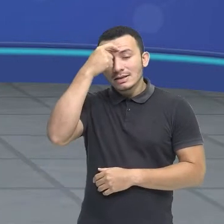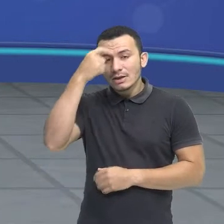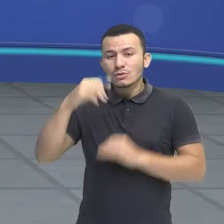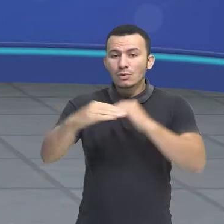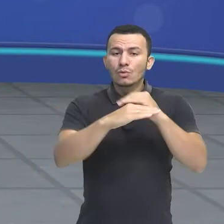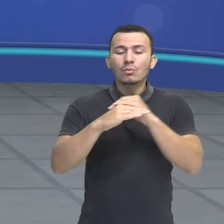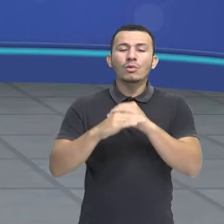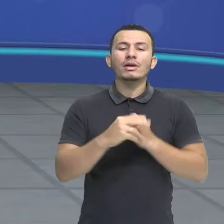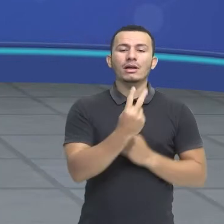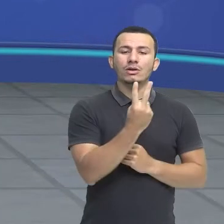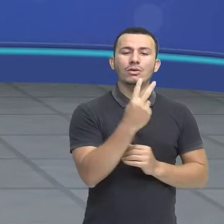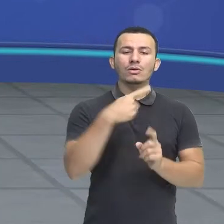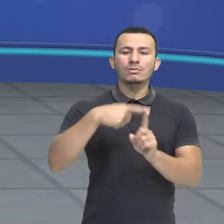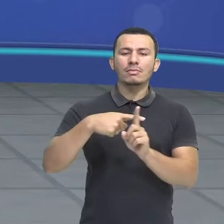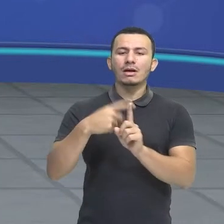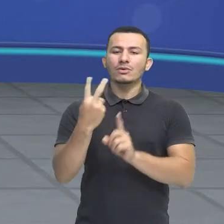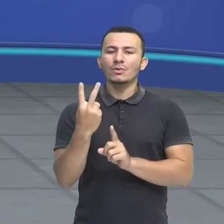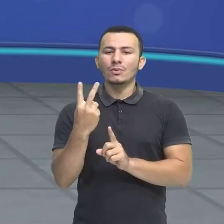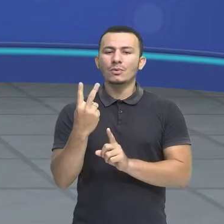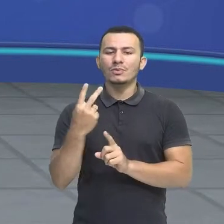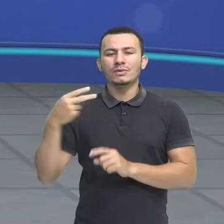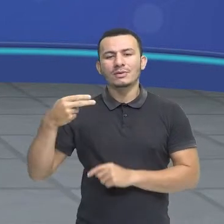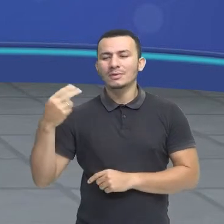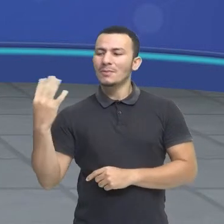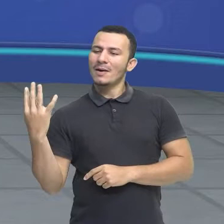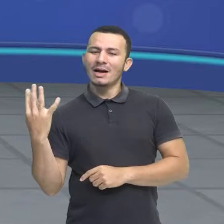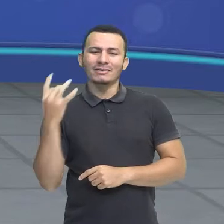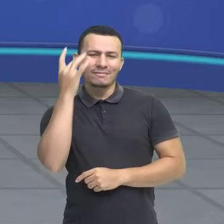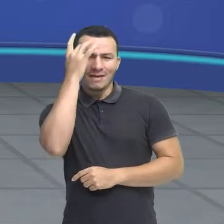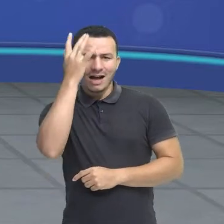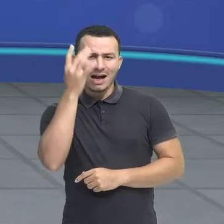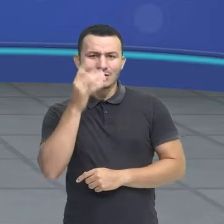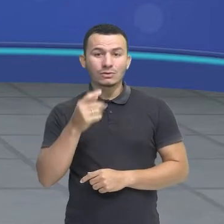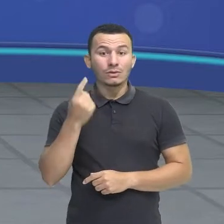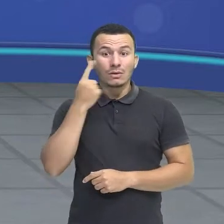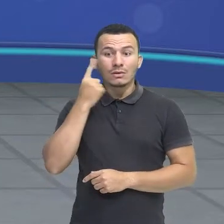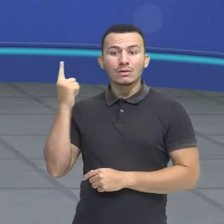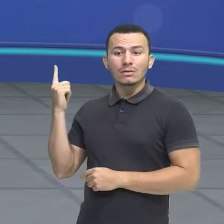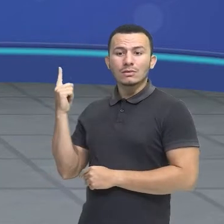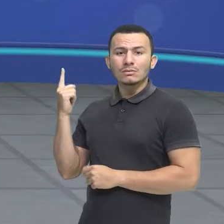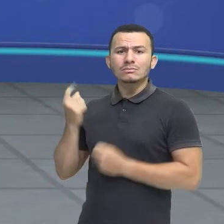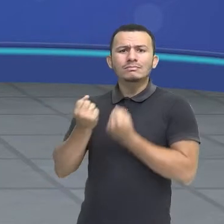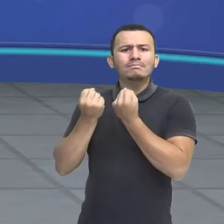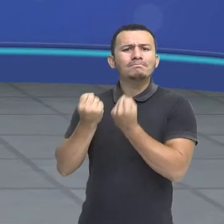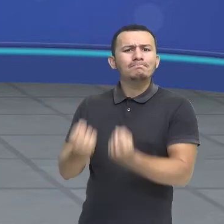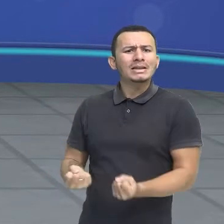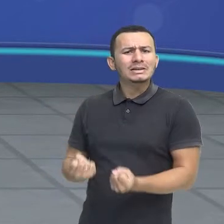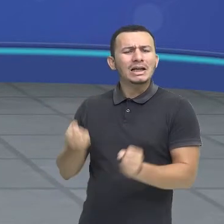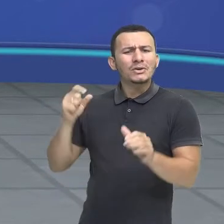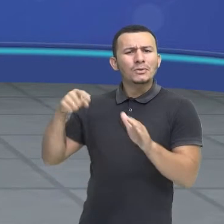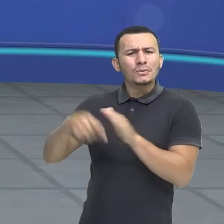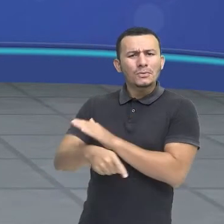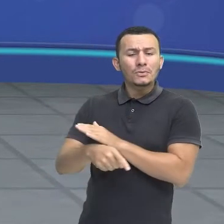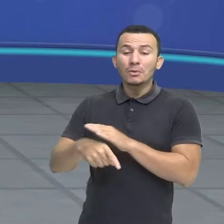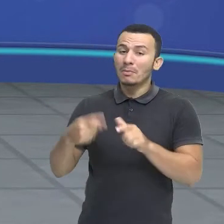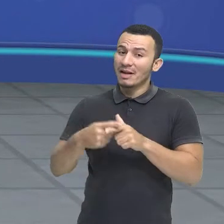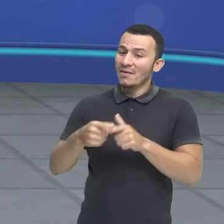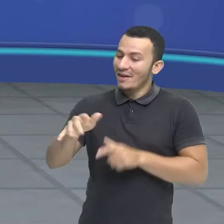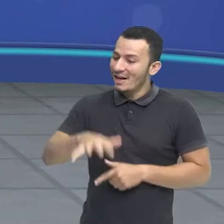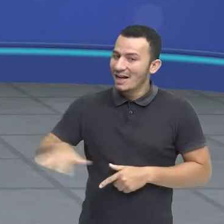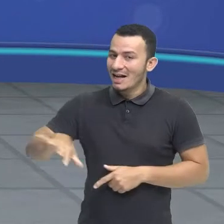2 igual a 4. Mas olha para cá. Não tem nada de senso comum. Por quê? Porque nós estamos no campo da